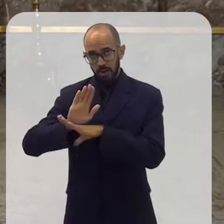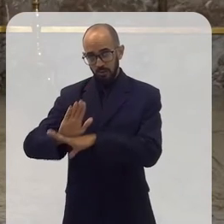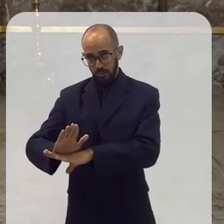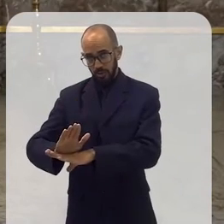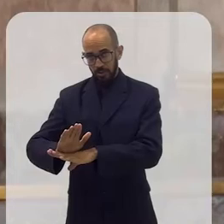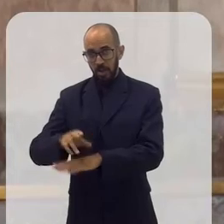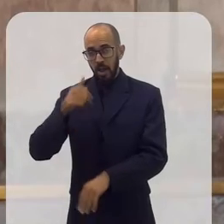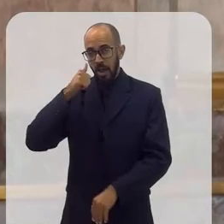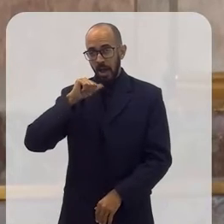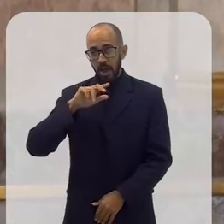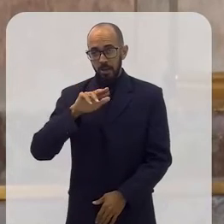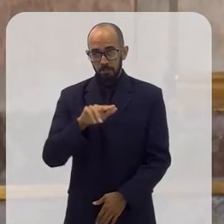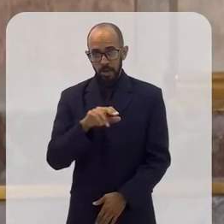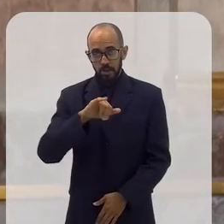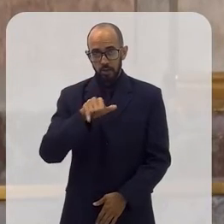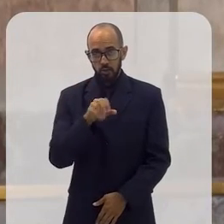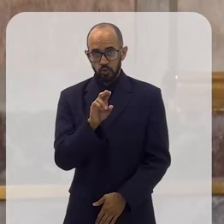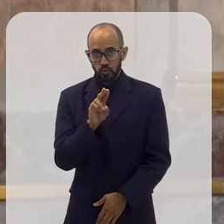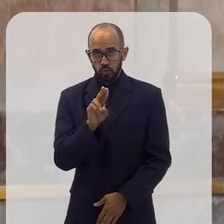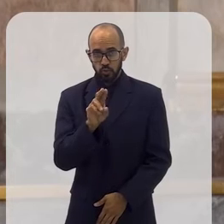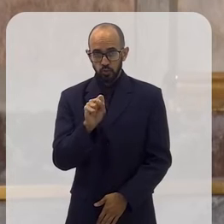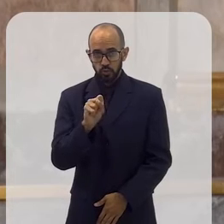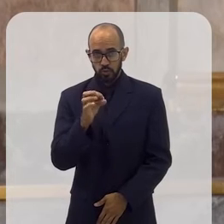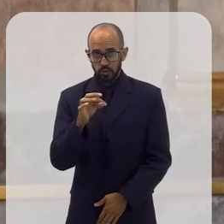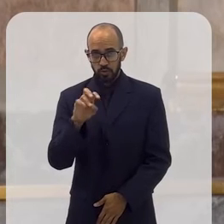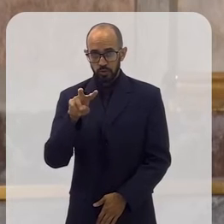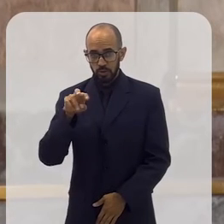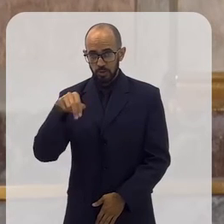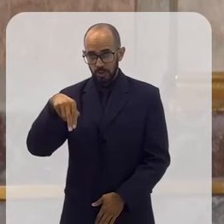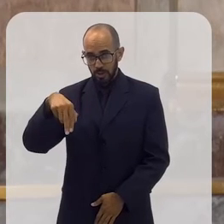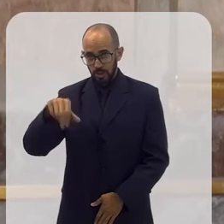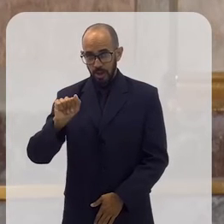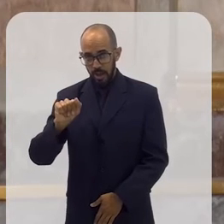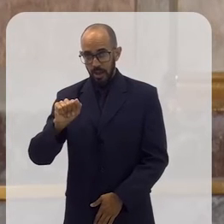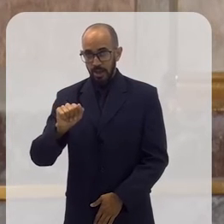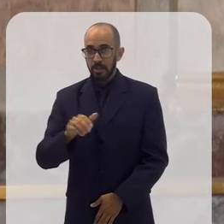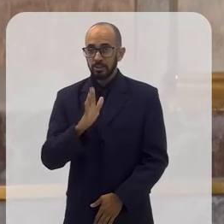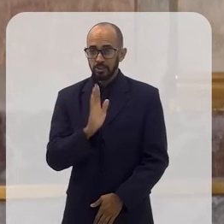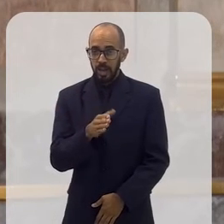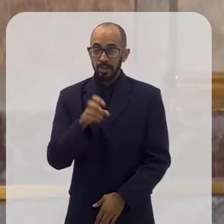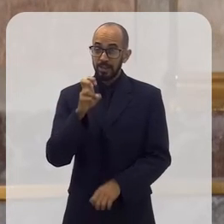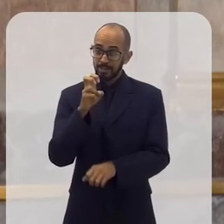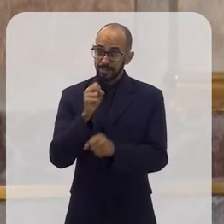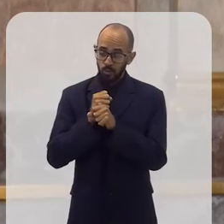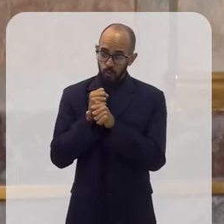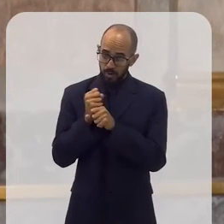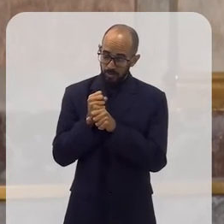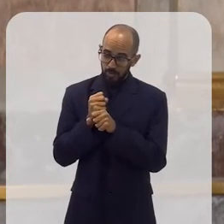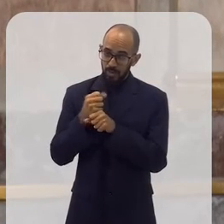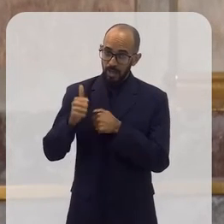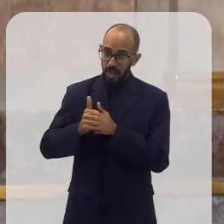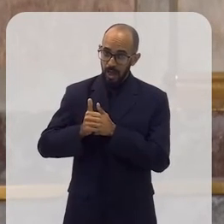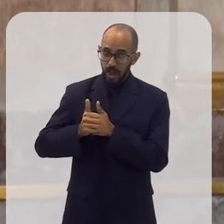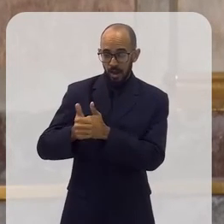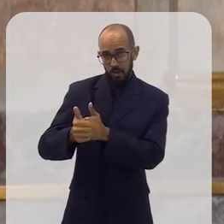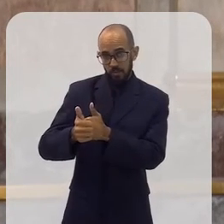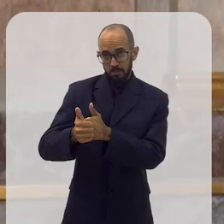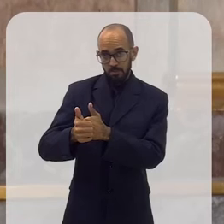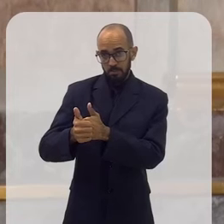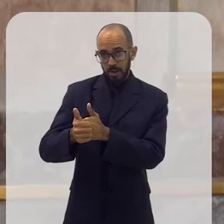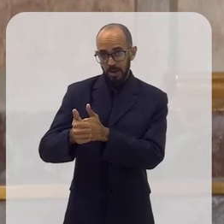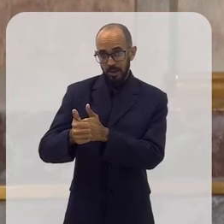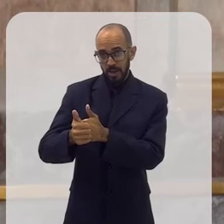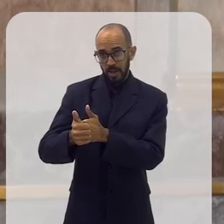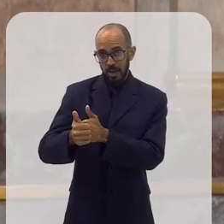a ajuda da irmã Justina Abu Faisal, que ainda há 5 anos até hoje, ela está acompanhando